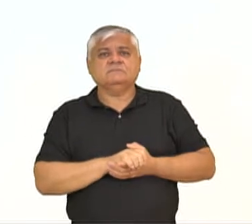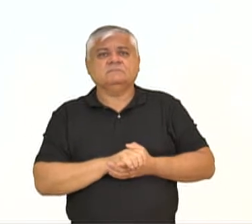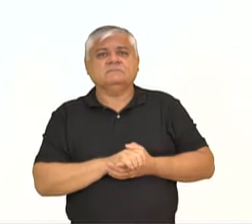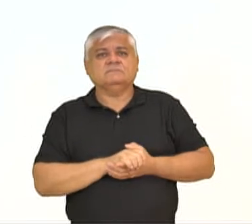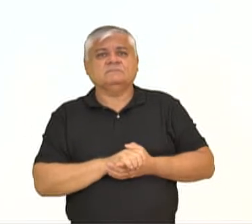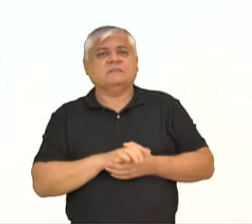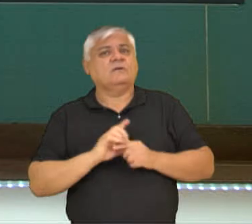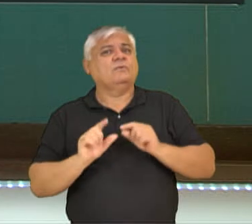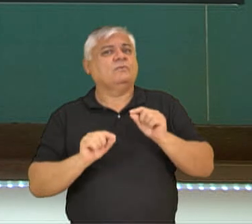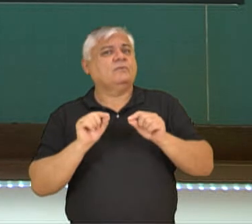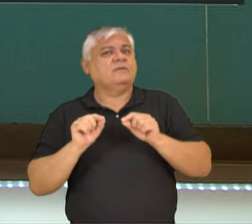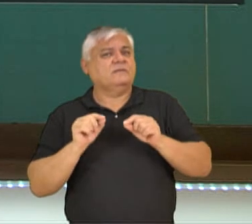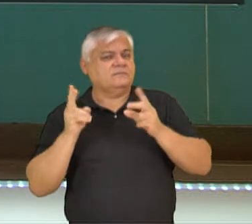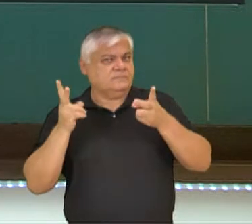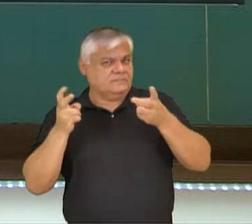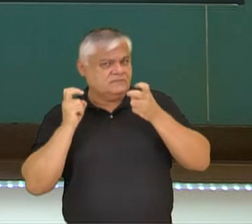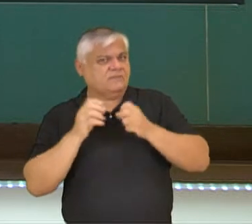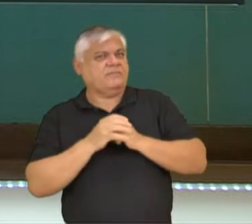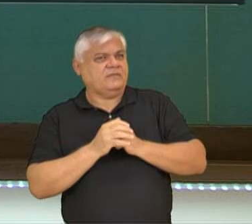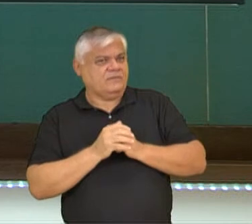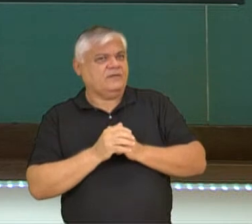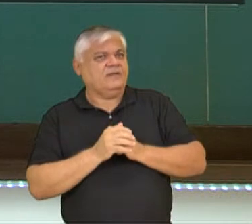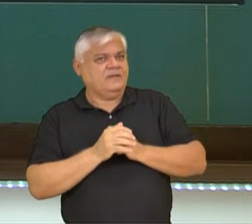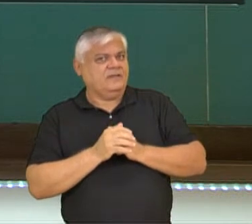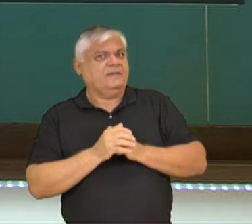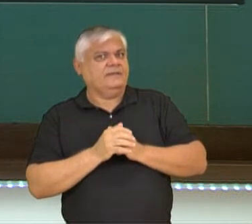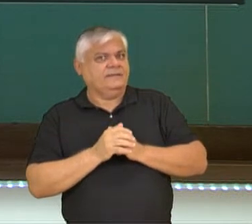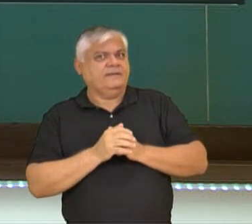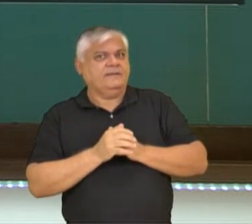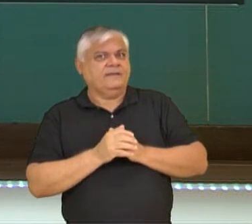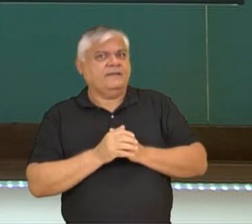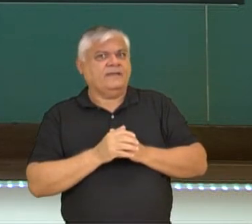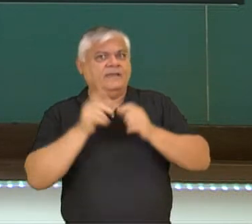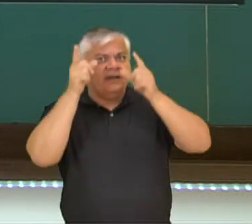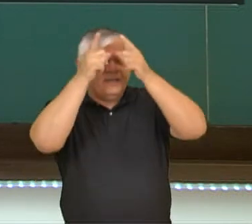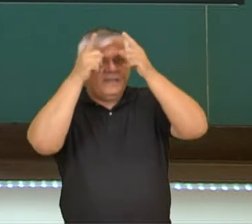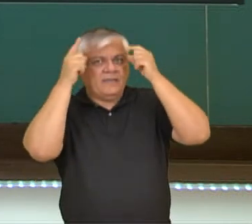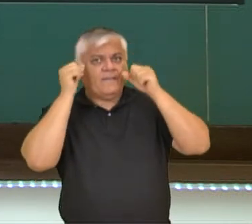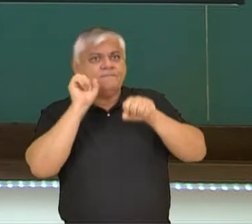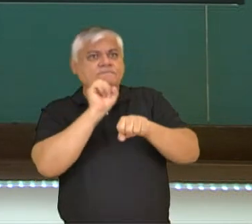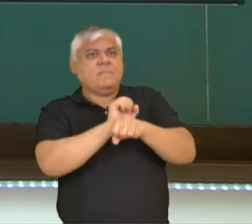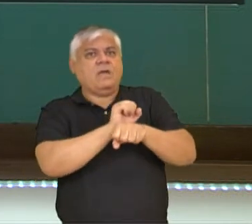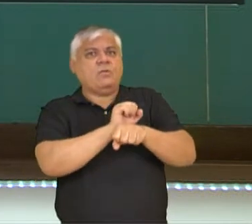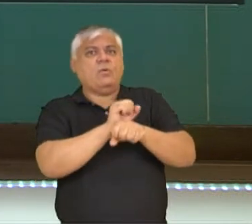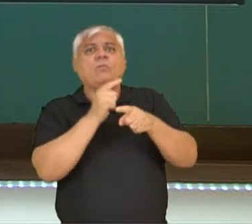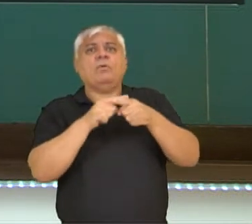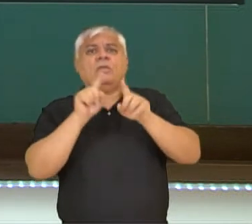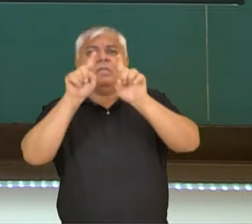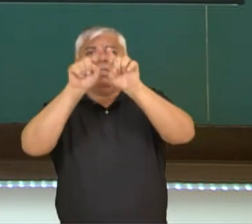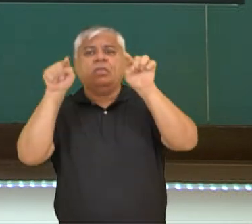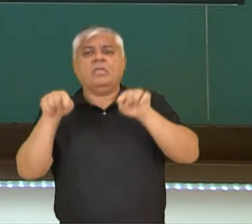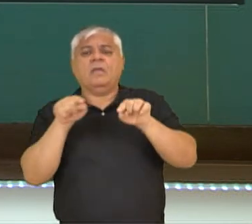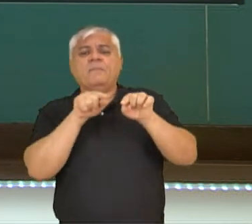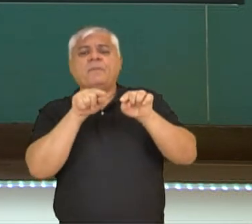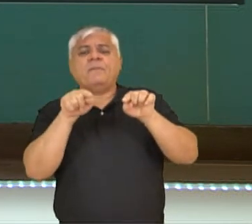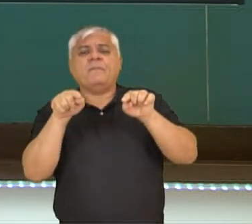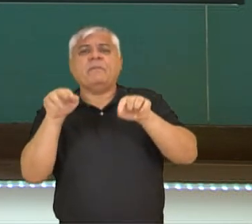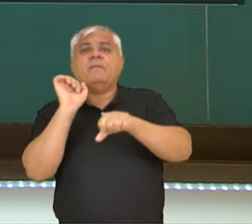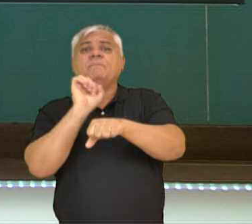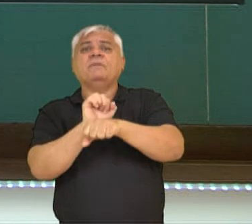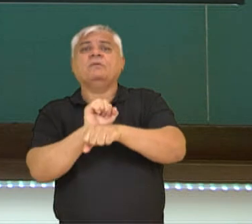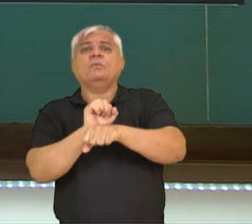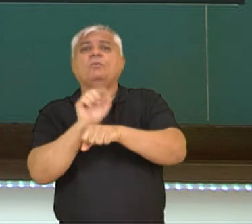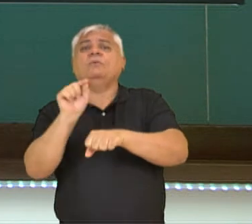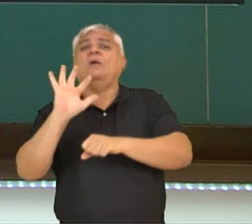Então, você percebeu que a atividade, ela parou aqui, o texto parou aqui. O que será que aconteceu? Você